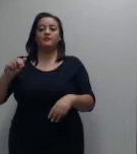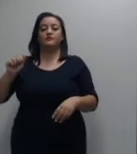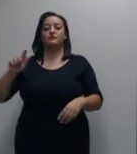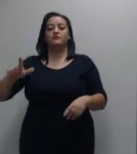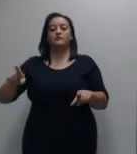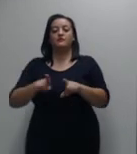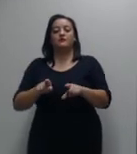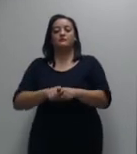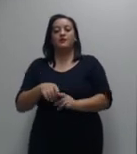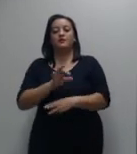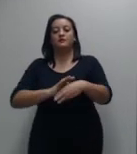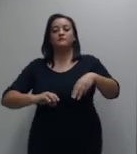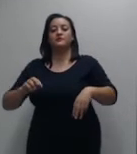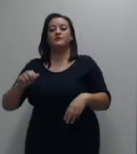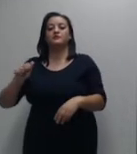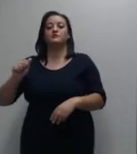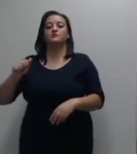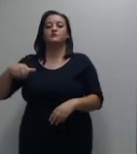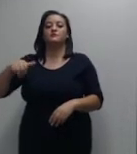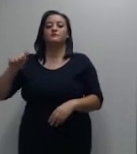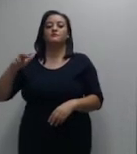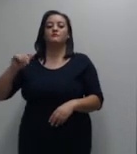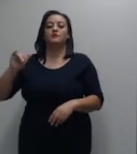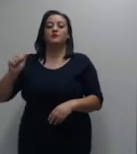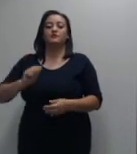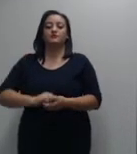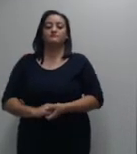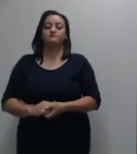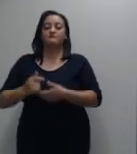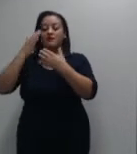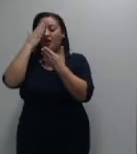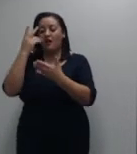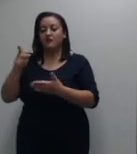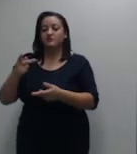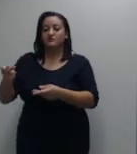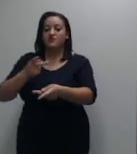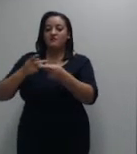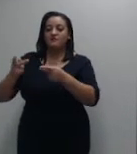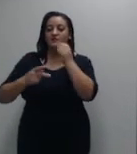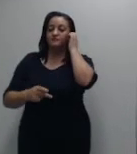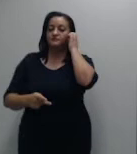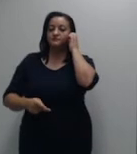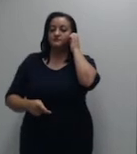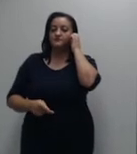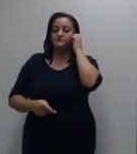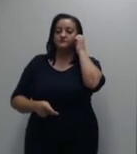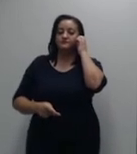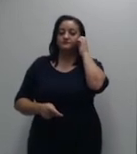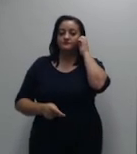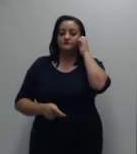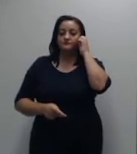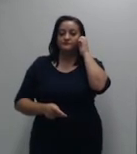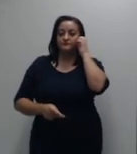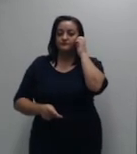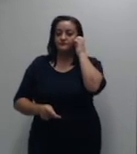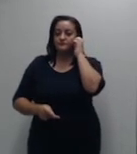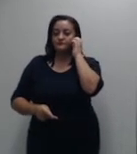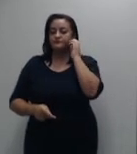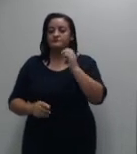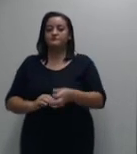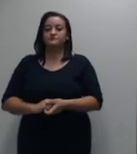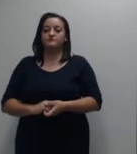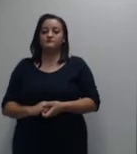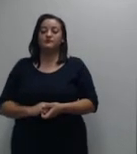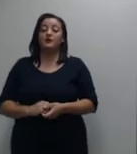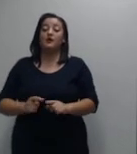ministra Isabel gallotti Mundial e agradeço a vossa excelência pela apresentação sempre brilhante voto